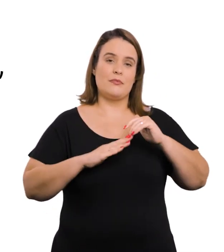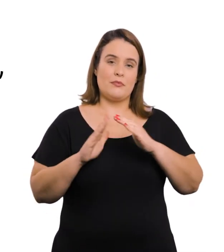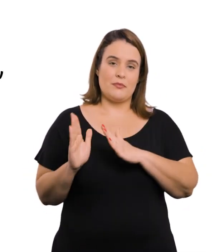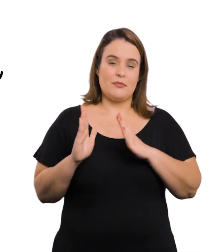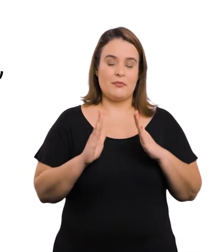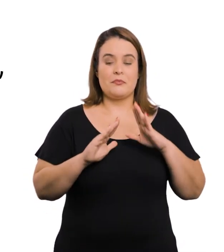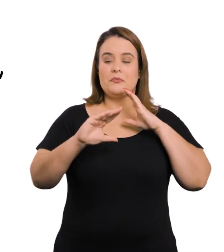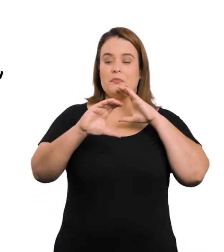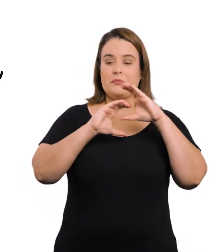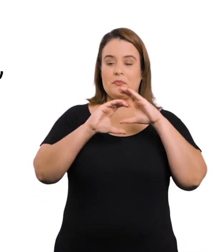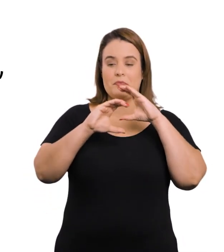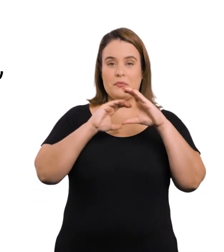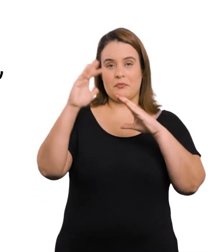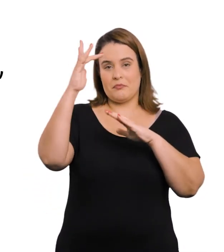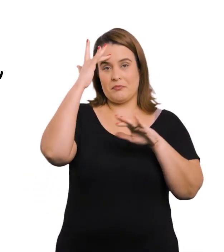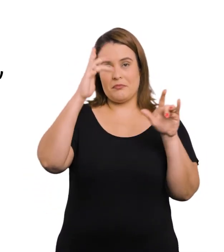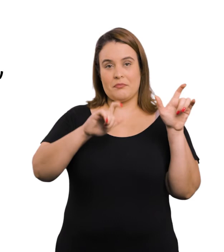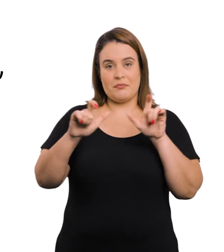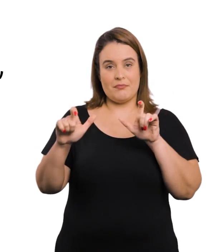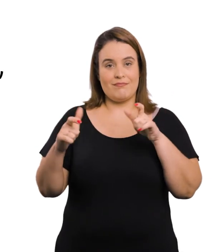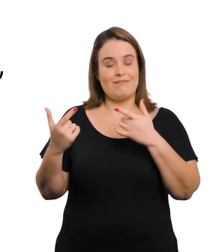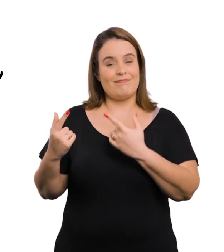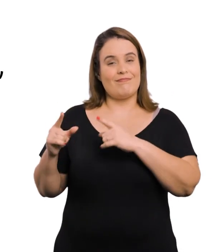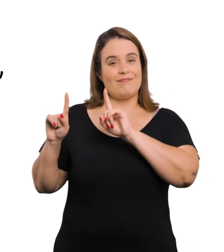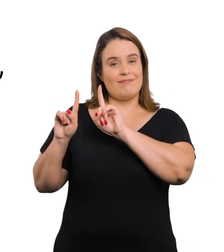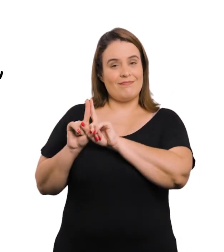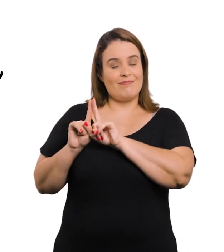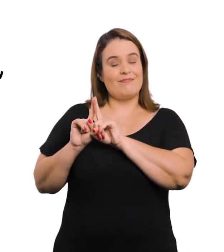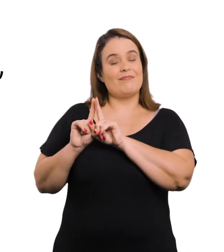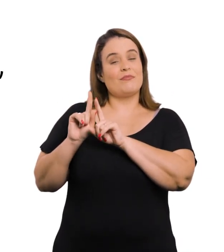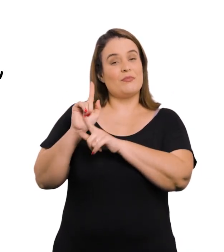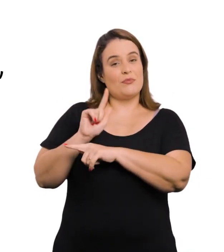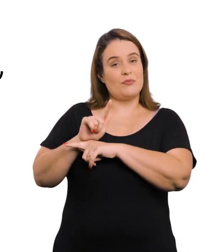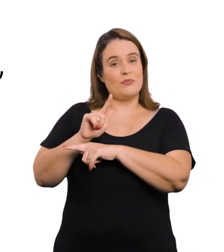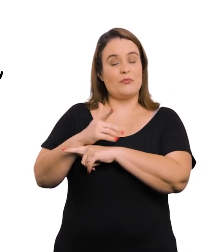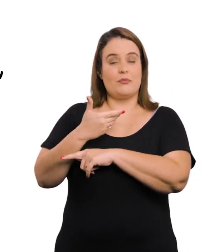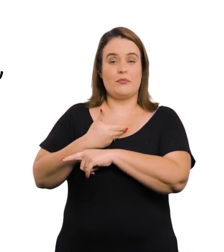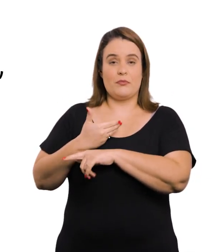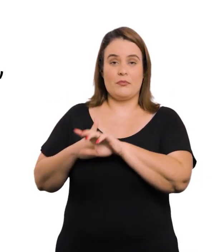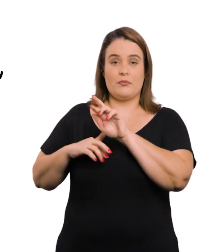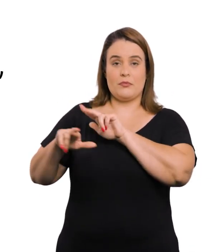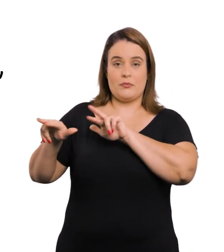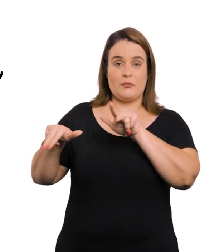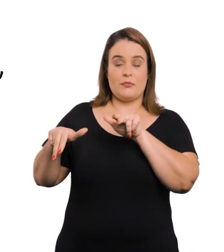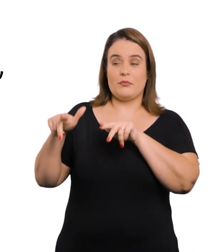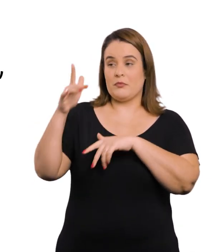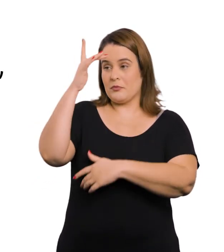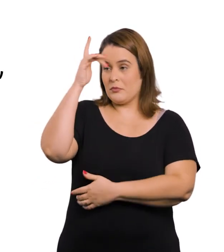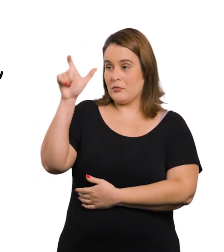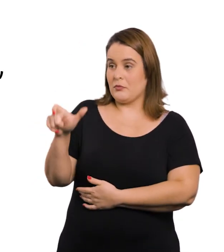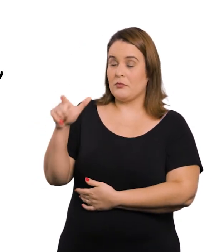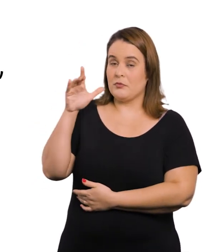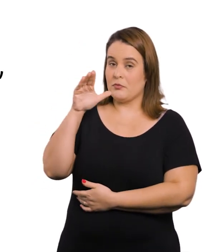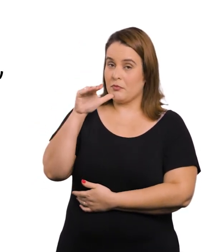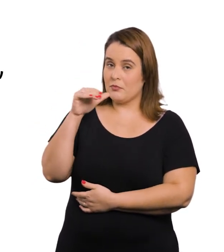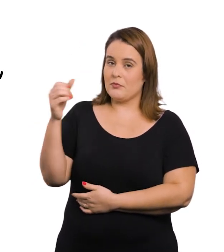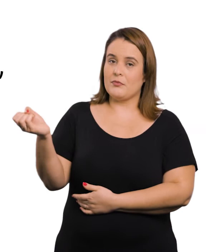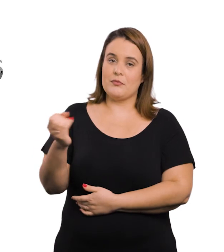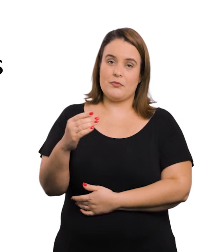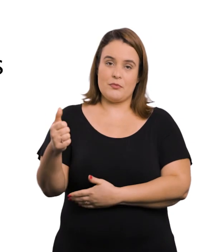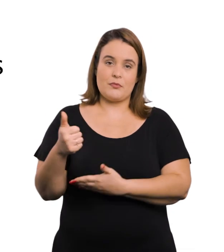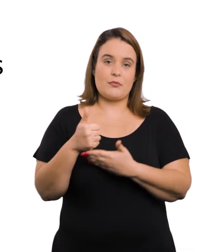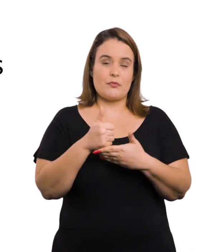esta etapa: a comunicação dos envolvidos, pares, gestores e demais colegas sobre o ingresso do novo